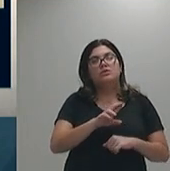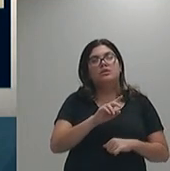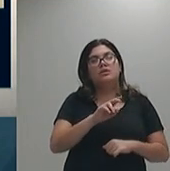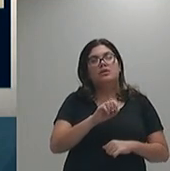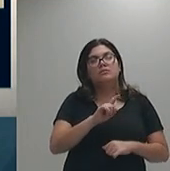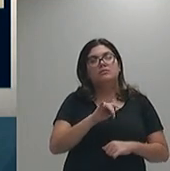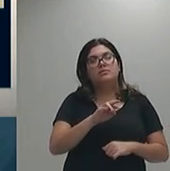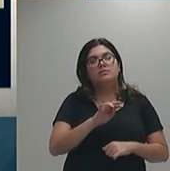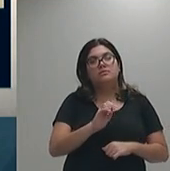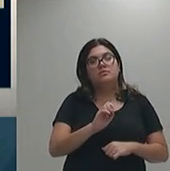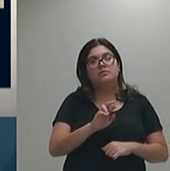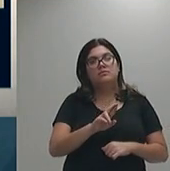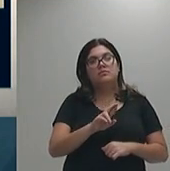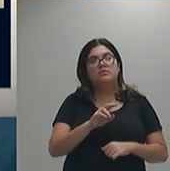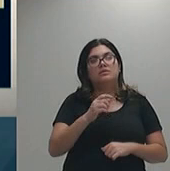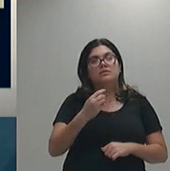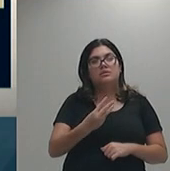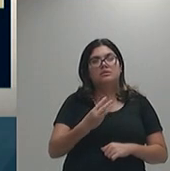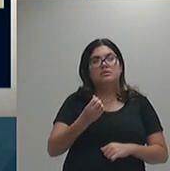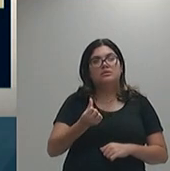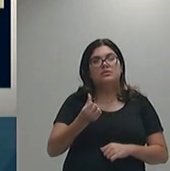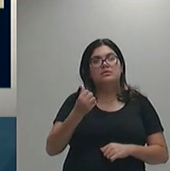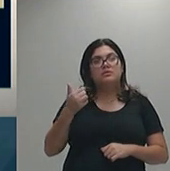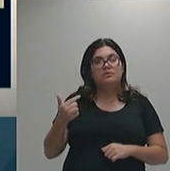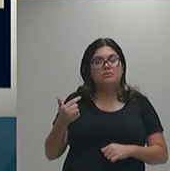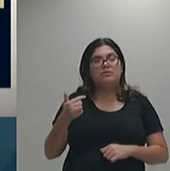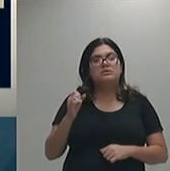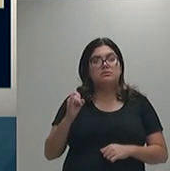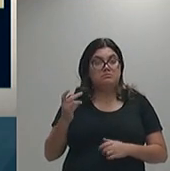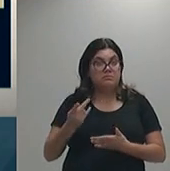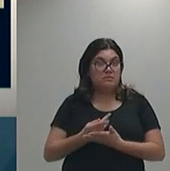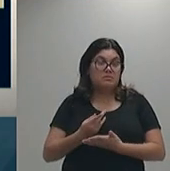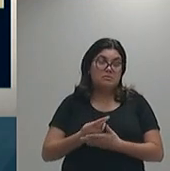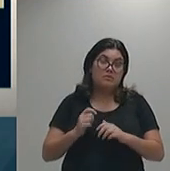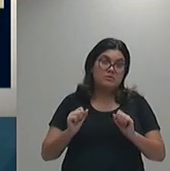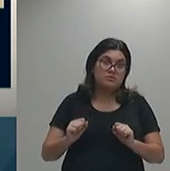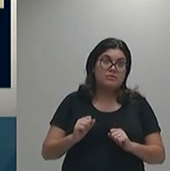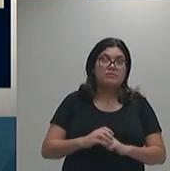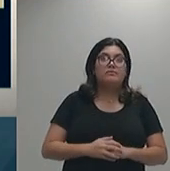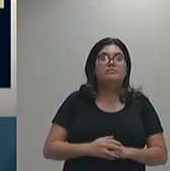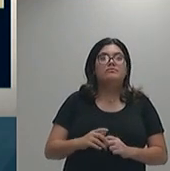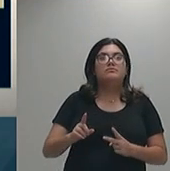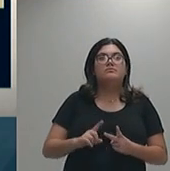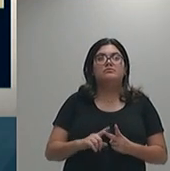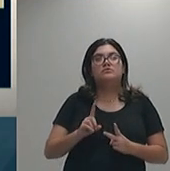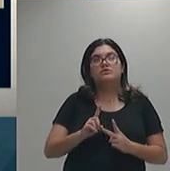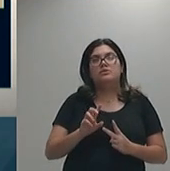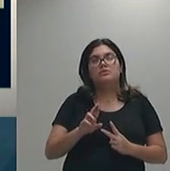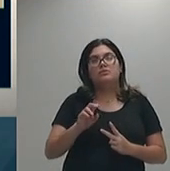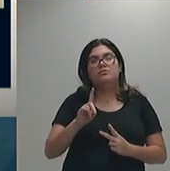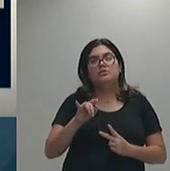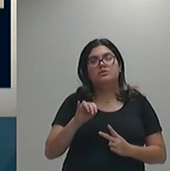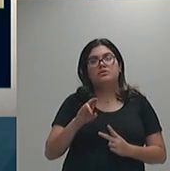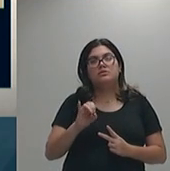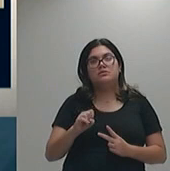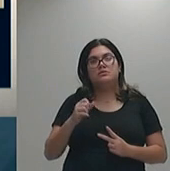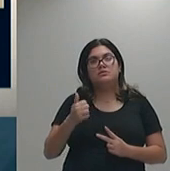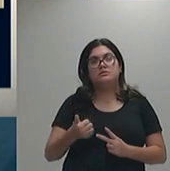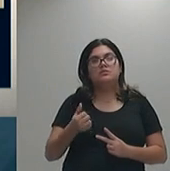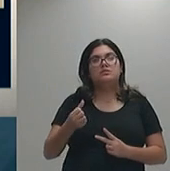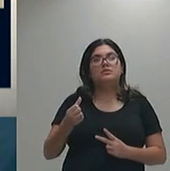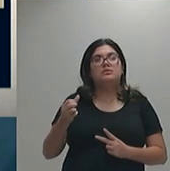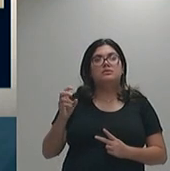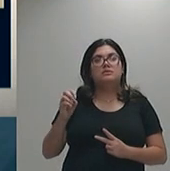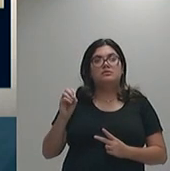702 se eu tiver que vocado Dr Munhoz no 705 40